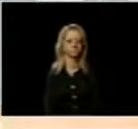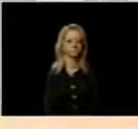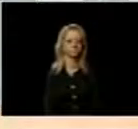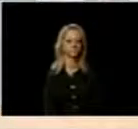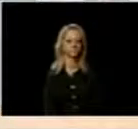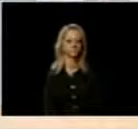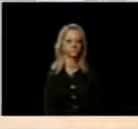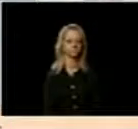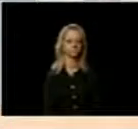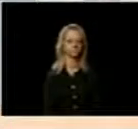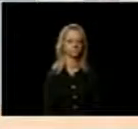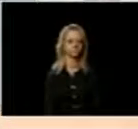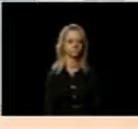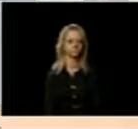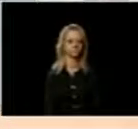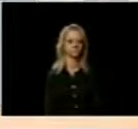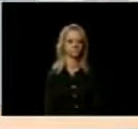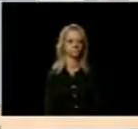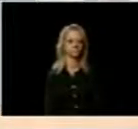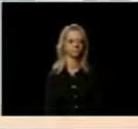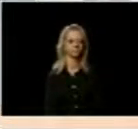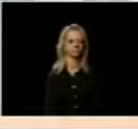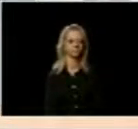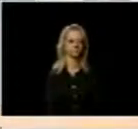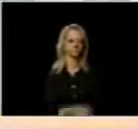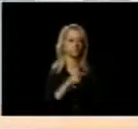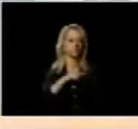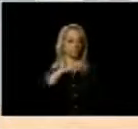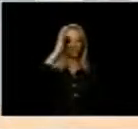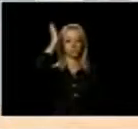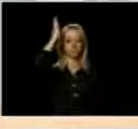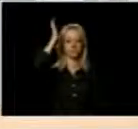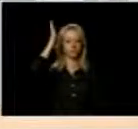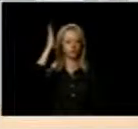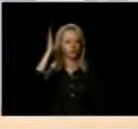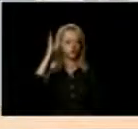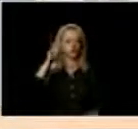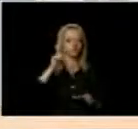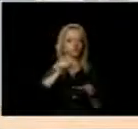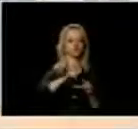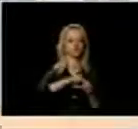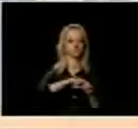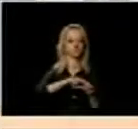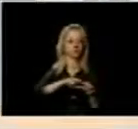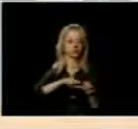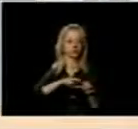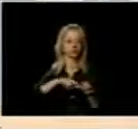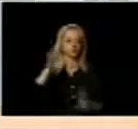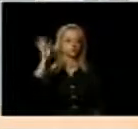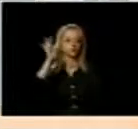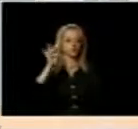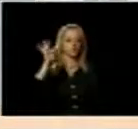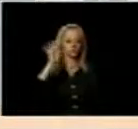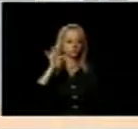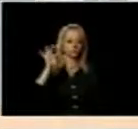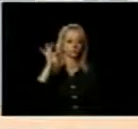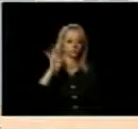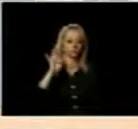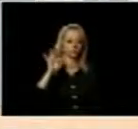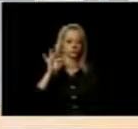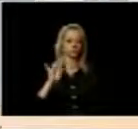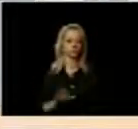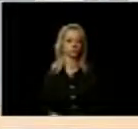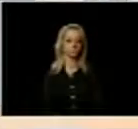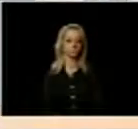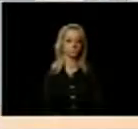as nossas marcas. Uma cidade universitária, uma cidade industrial, mas principalmente, nosso vereador Douglas Carbone, uma cidade que é